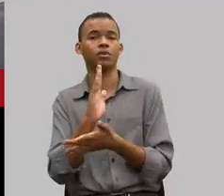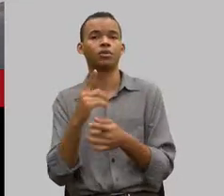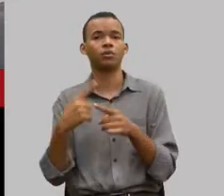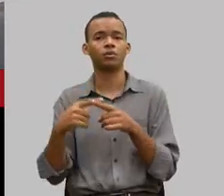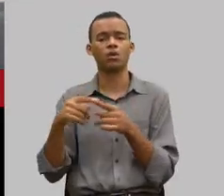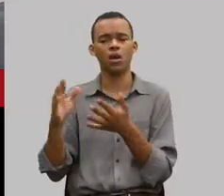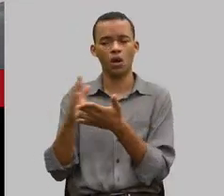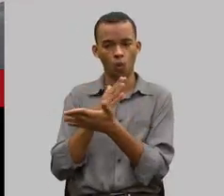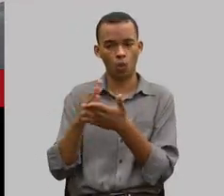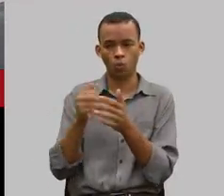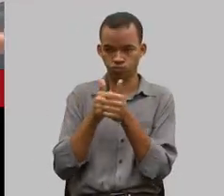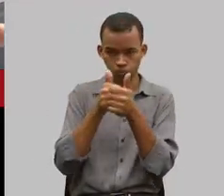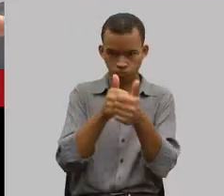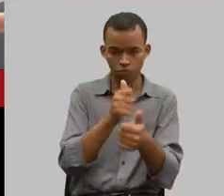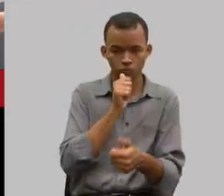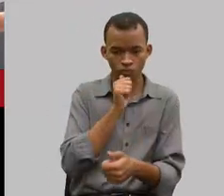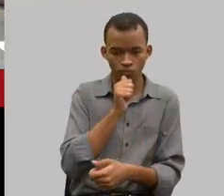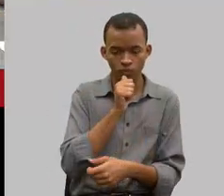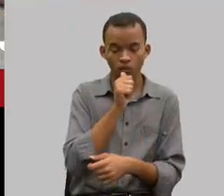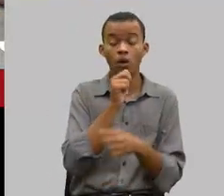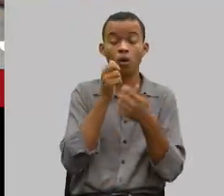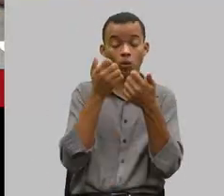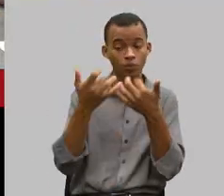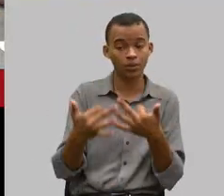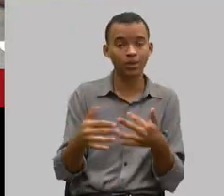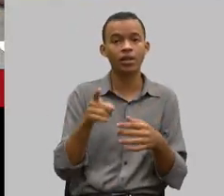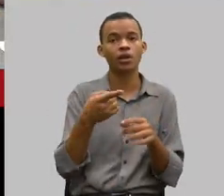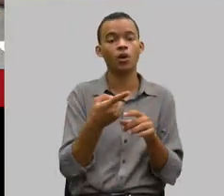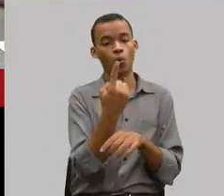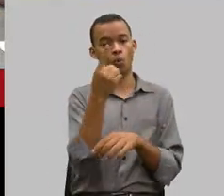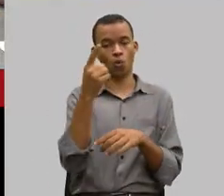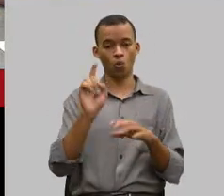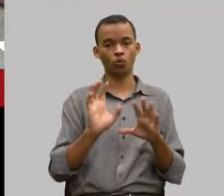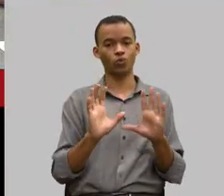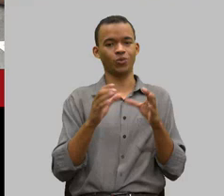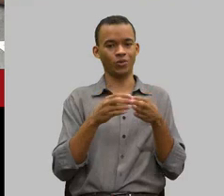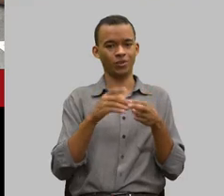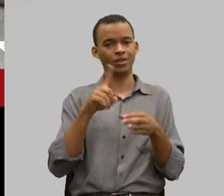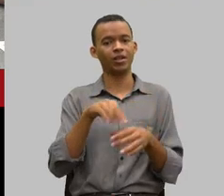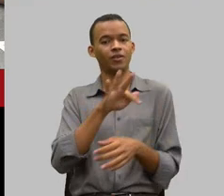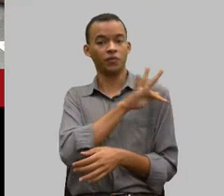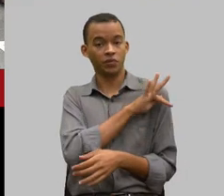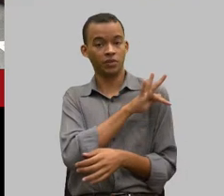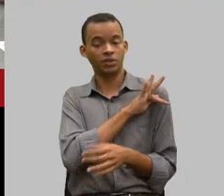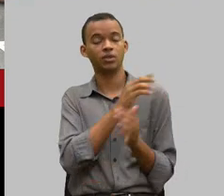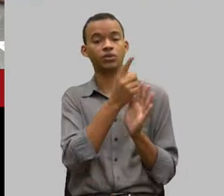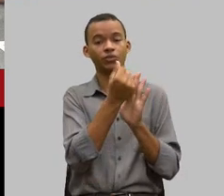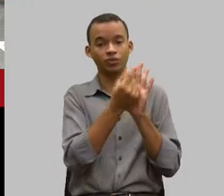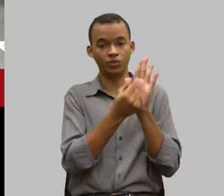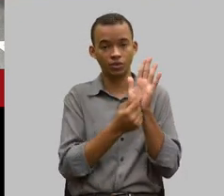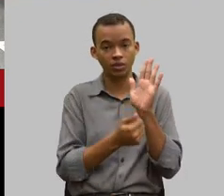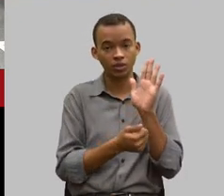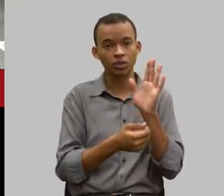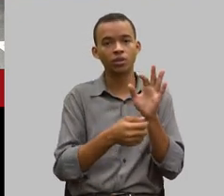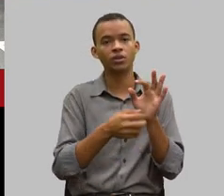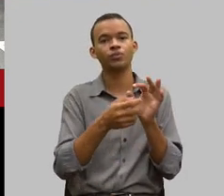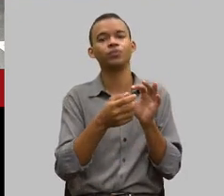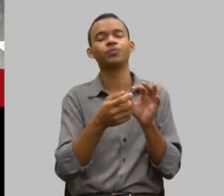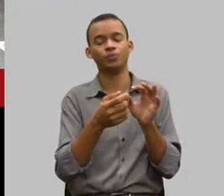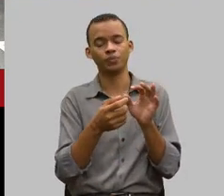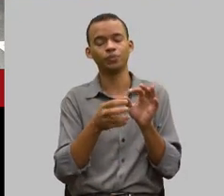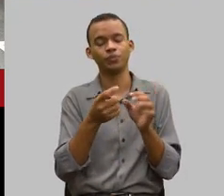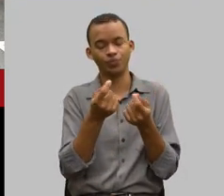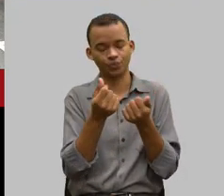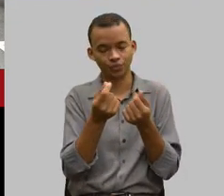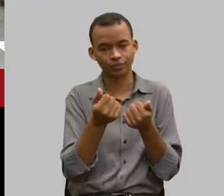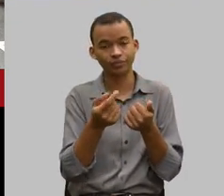alterações foram feitas na última comissão que foi a comissão de fiscal ação financeira e orçamentária Então teve momentos que a